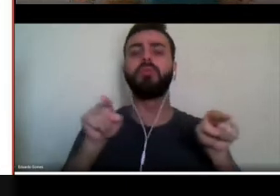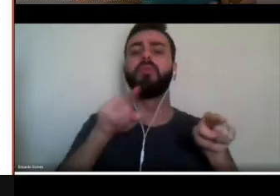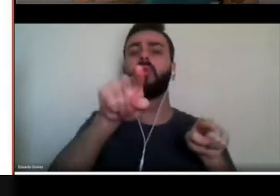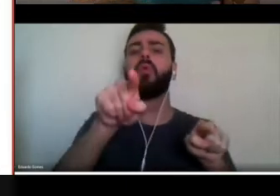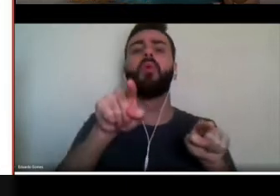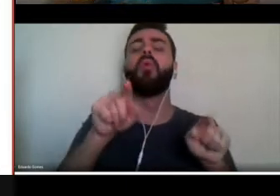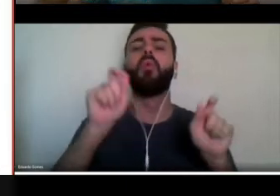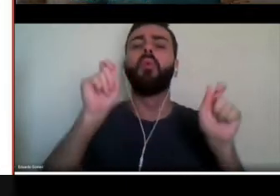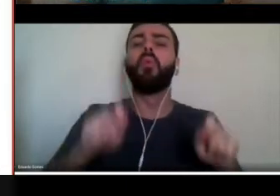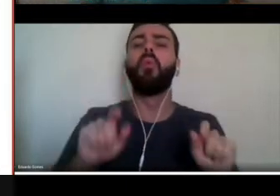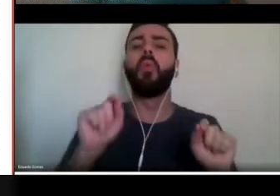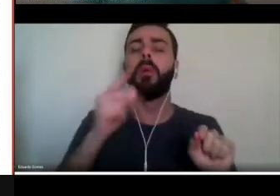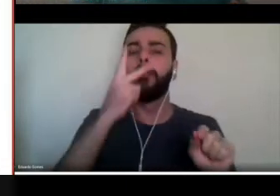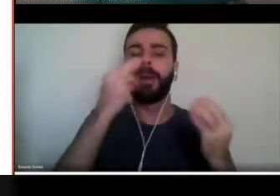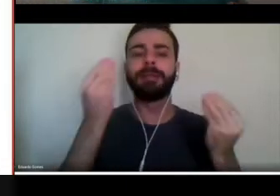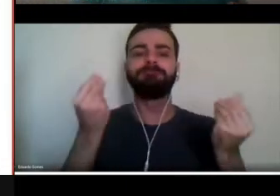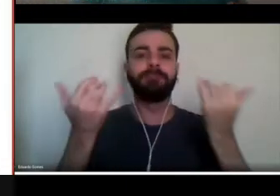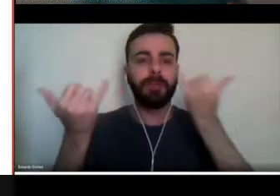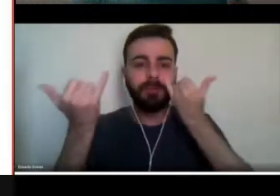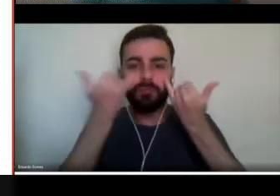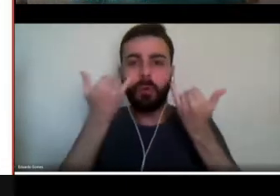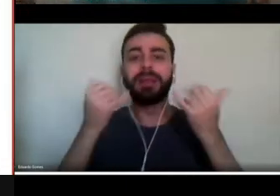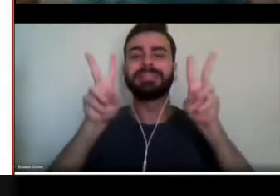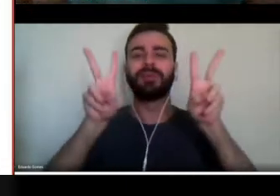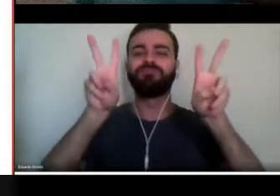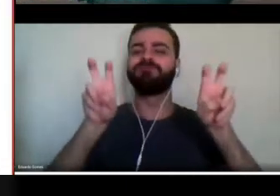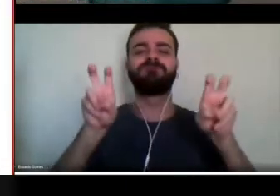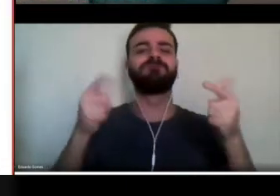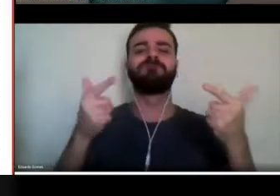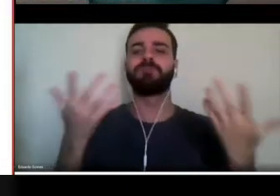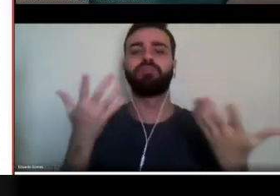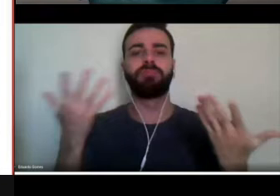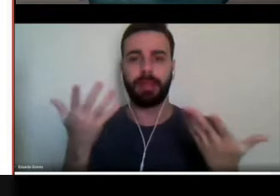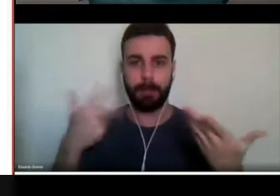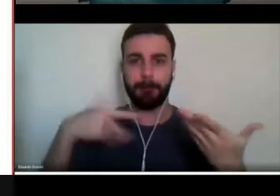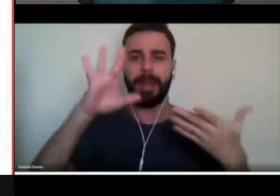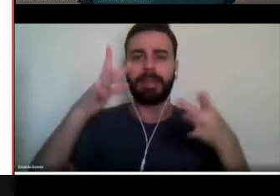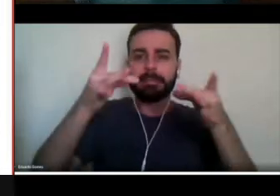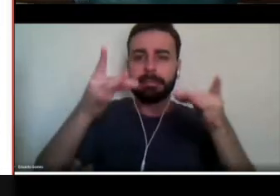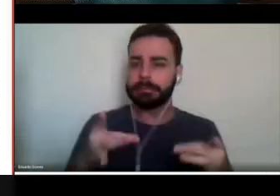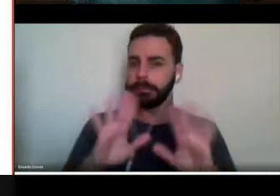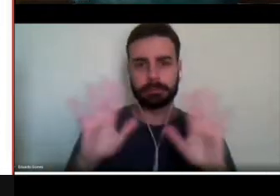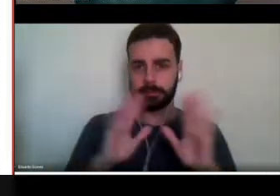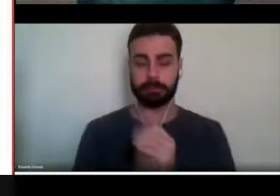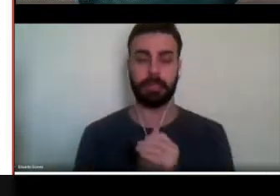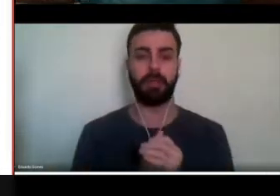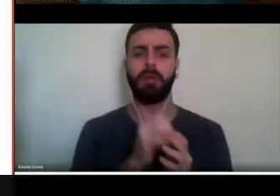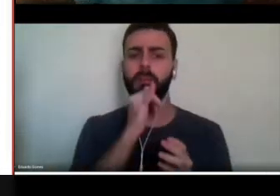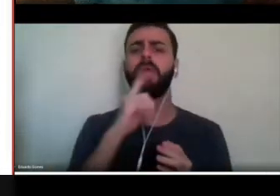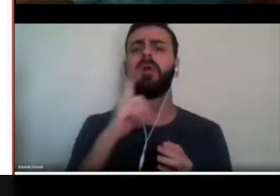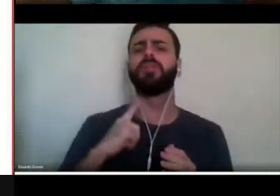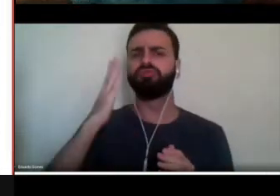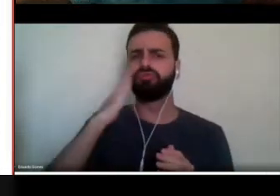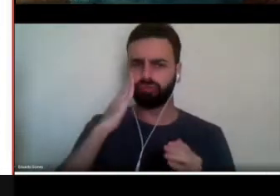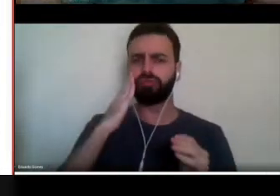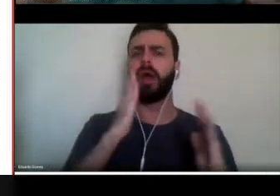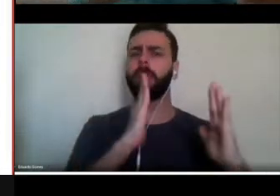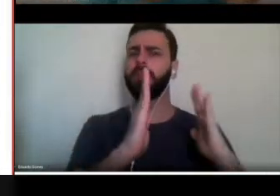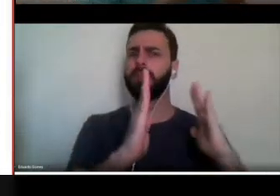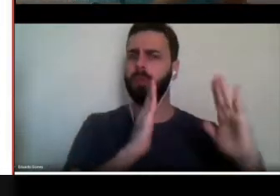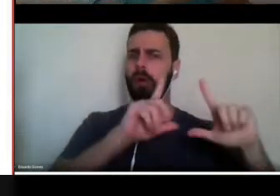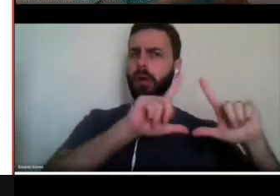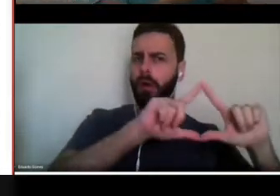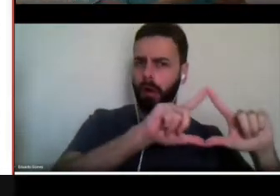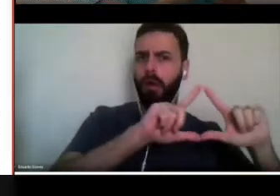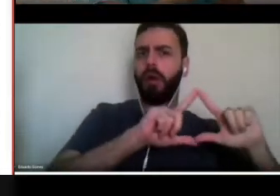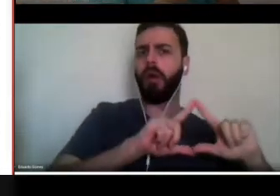informação a respeito dos detalhes do movimento. Você tem uma variação total no tempo total. Então, aqui,